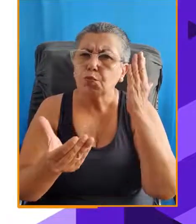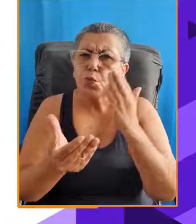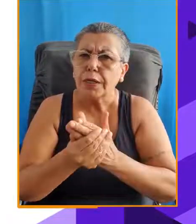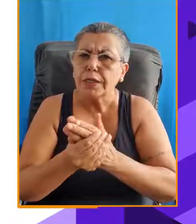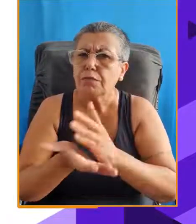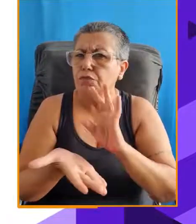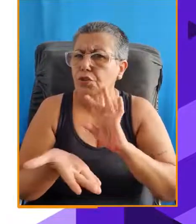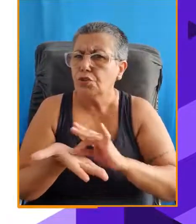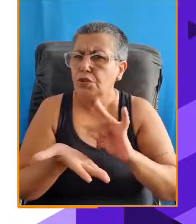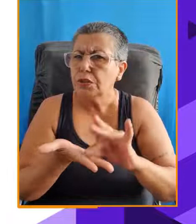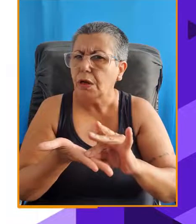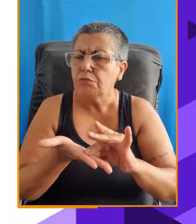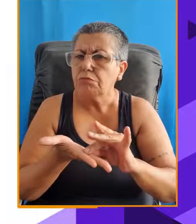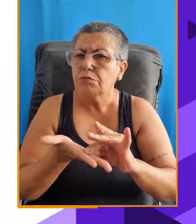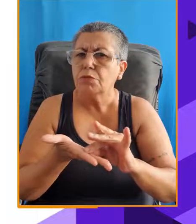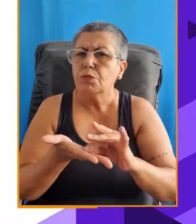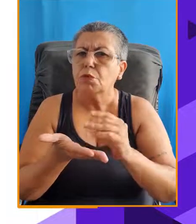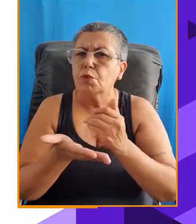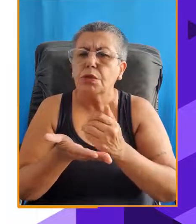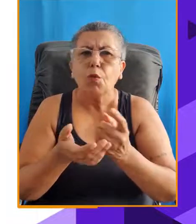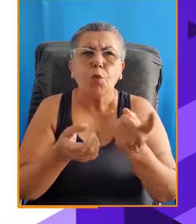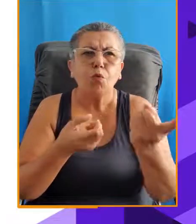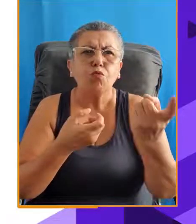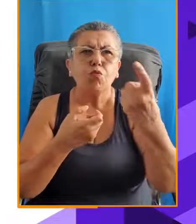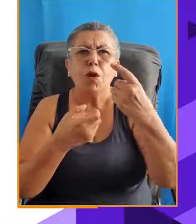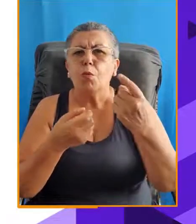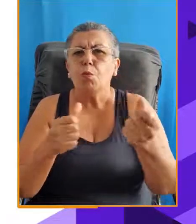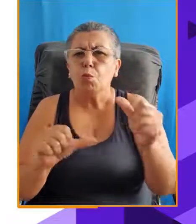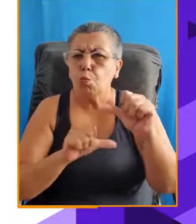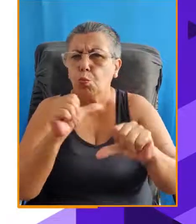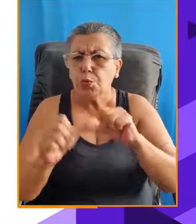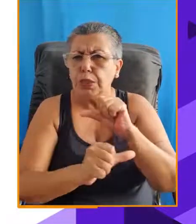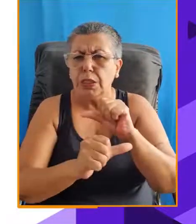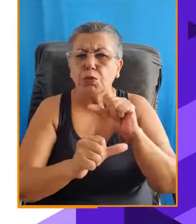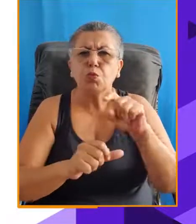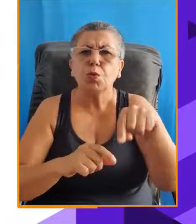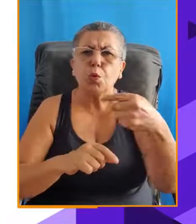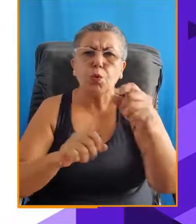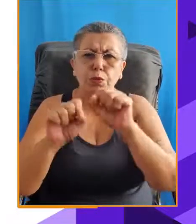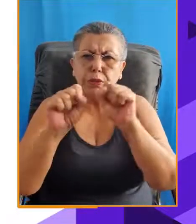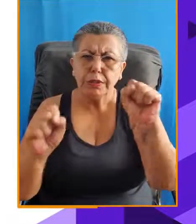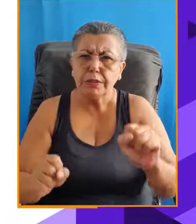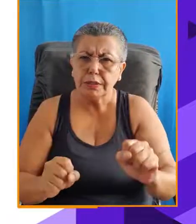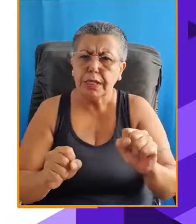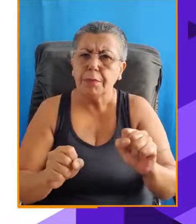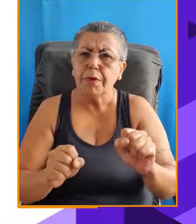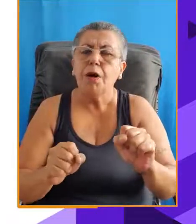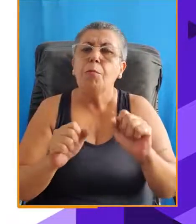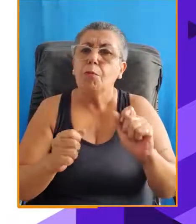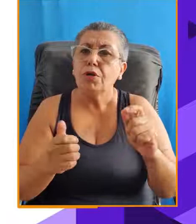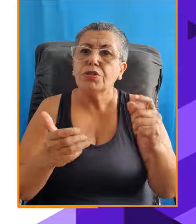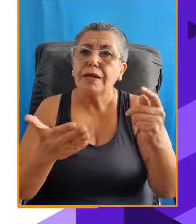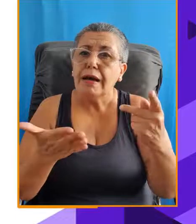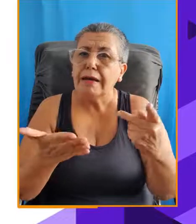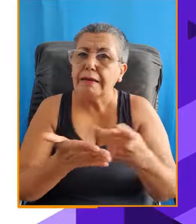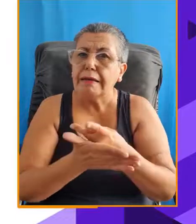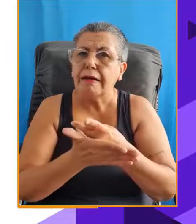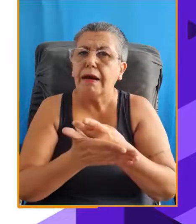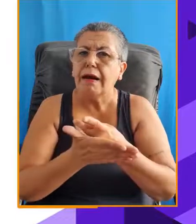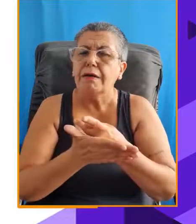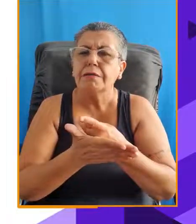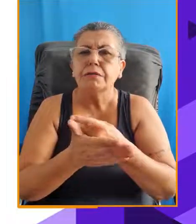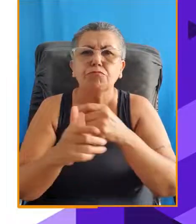digital. A conversão de um outro sistema para o RGB durante a criação do layout poderá